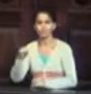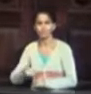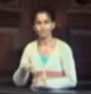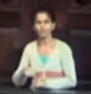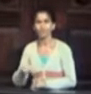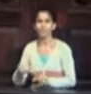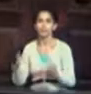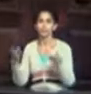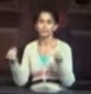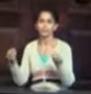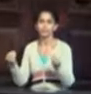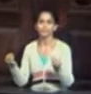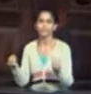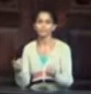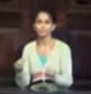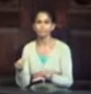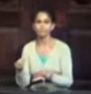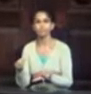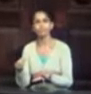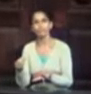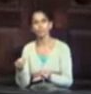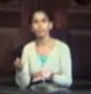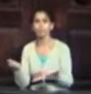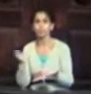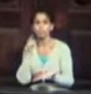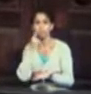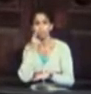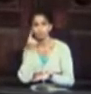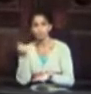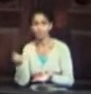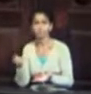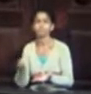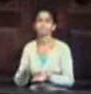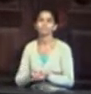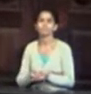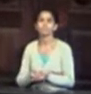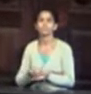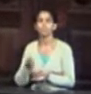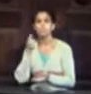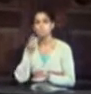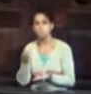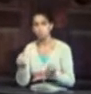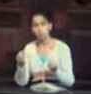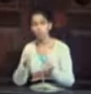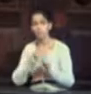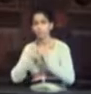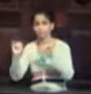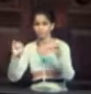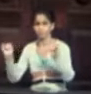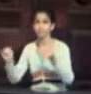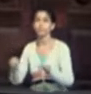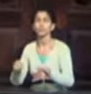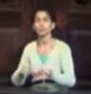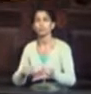muitos, e vamos ver, muitos se manifestaram em defesa da